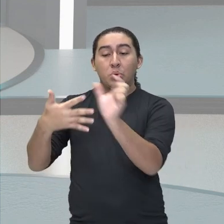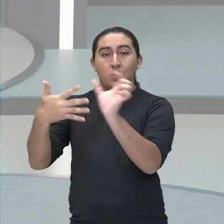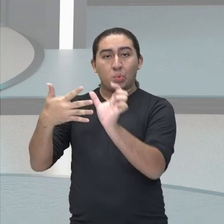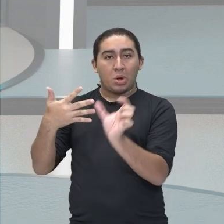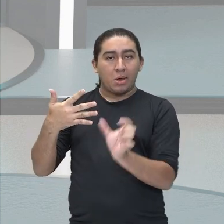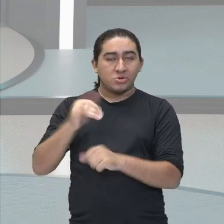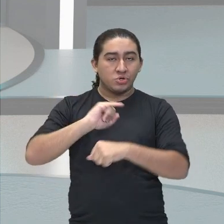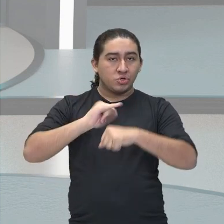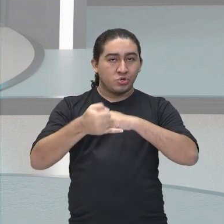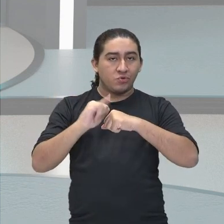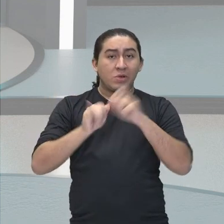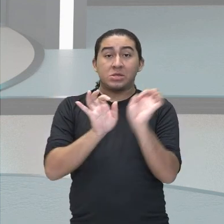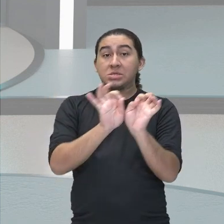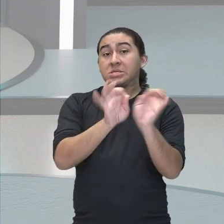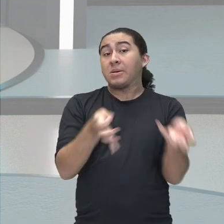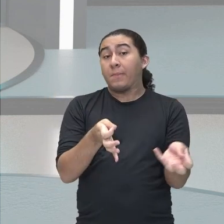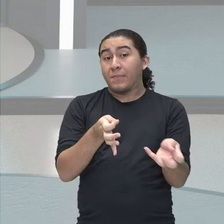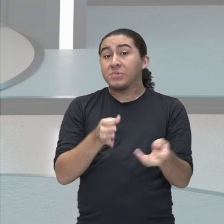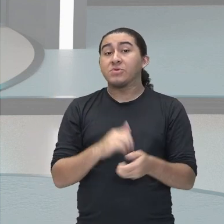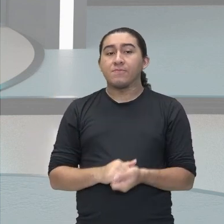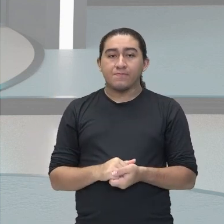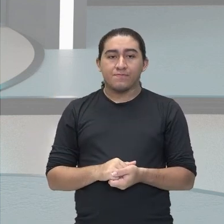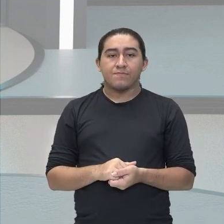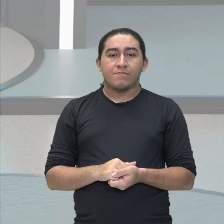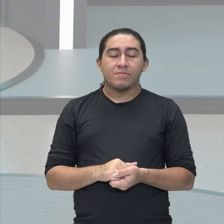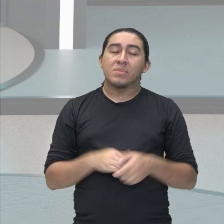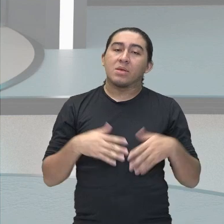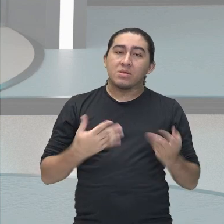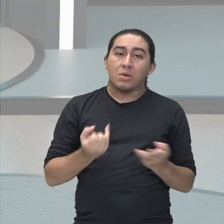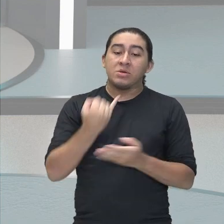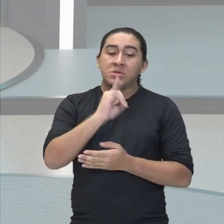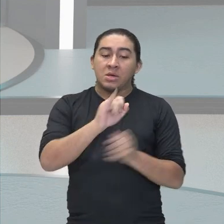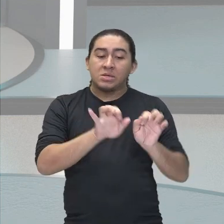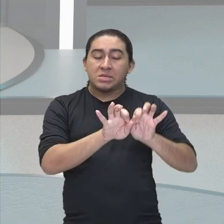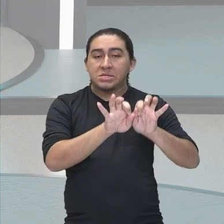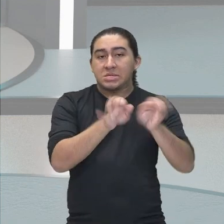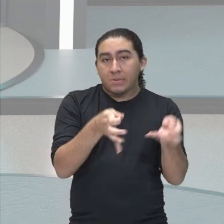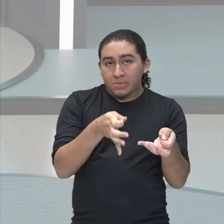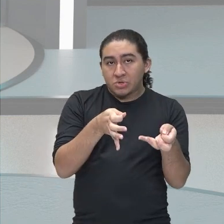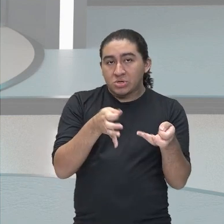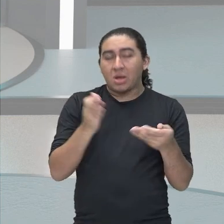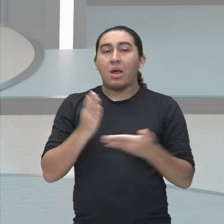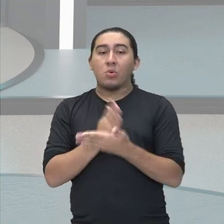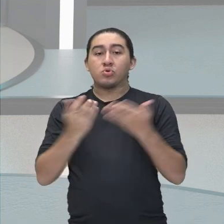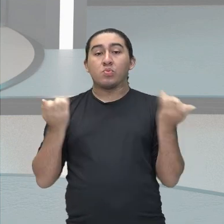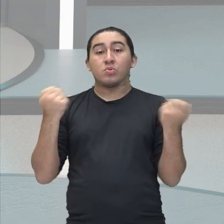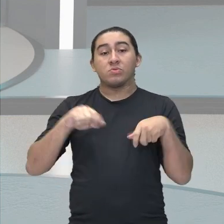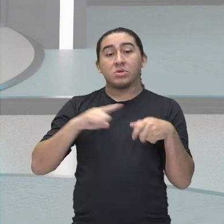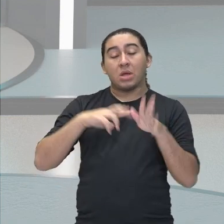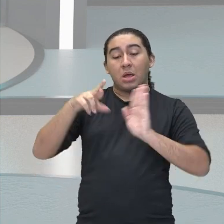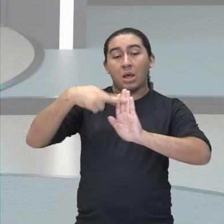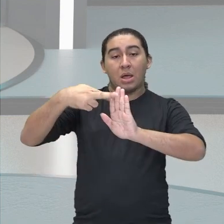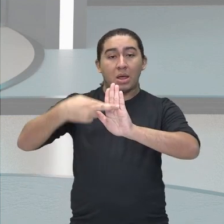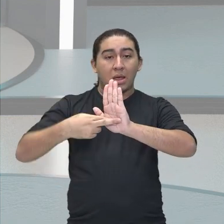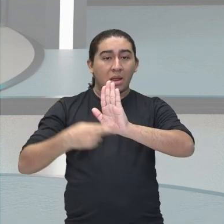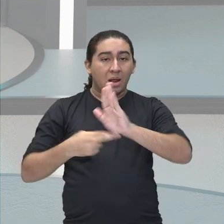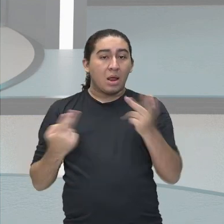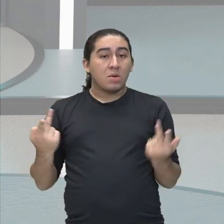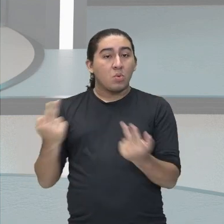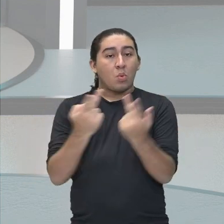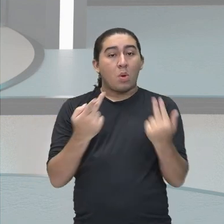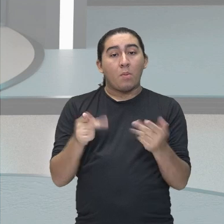adjetivos simples segue, na maioria dos casos, as mesmas regras